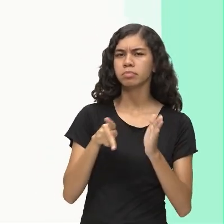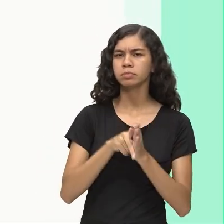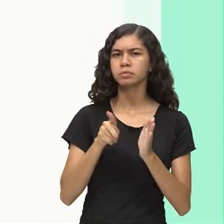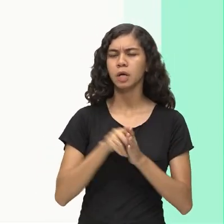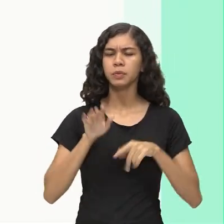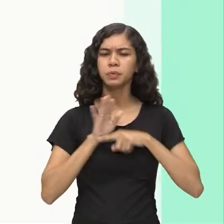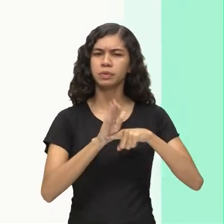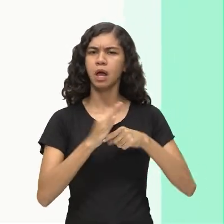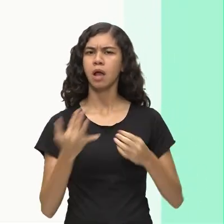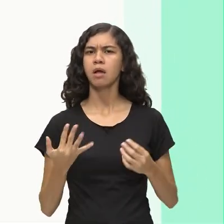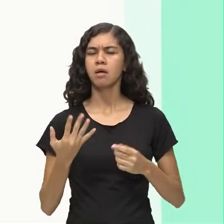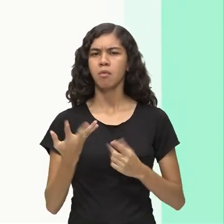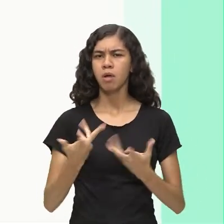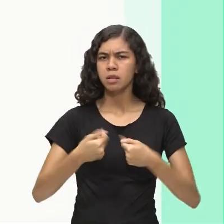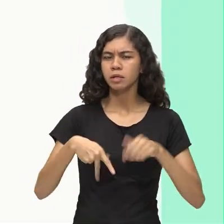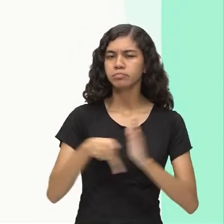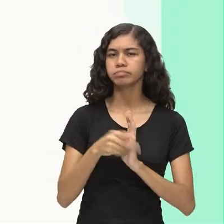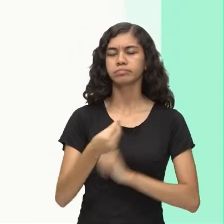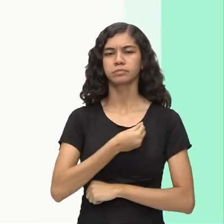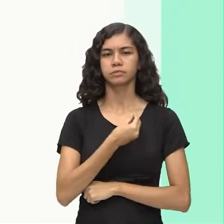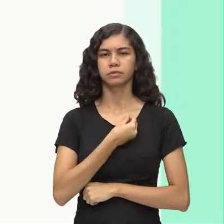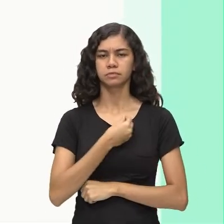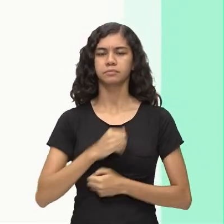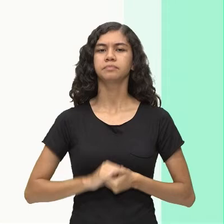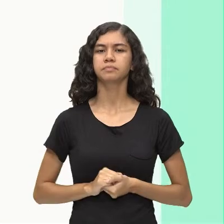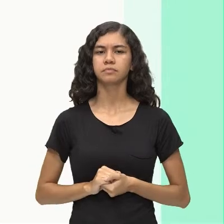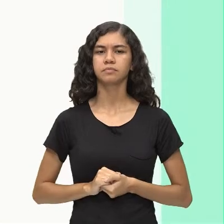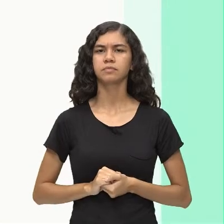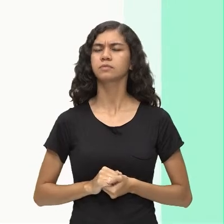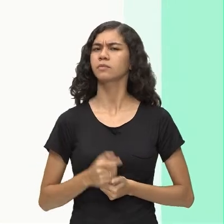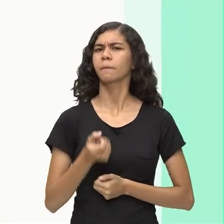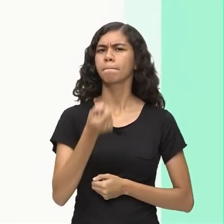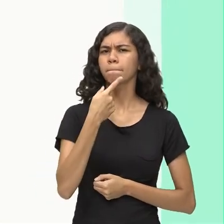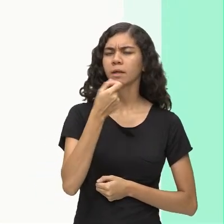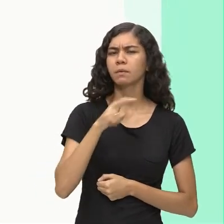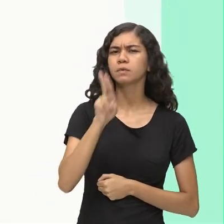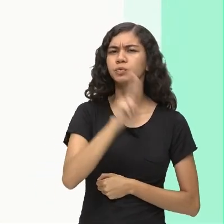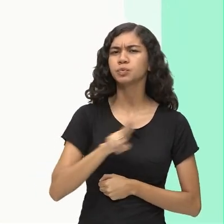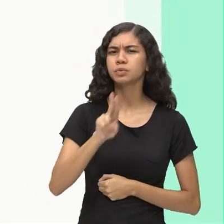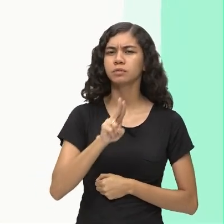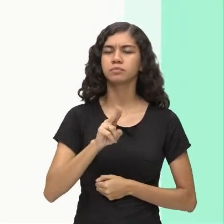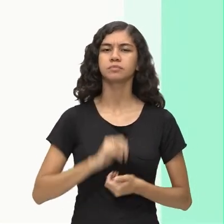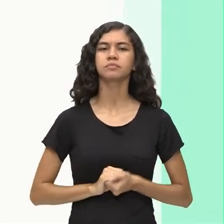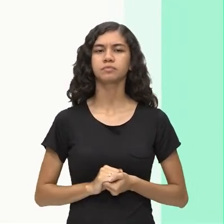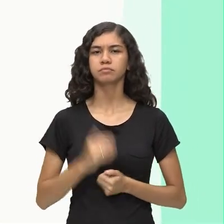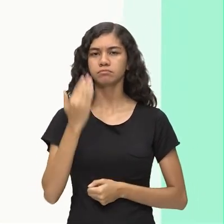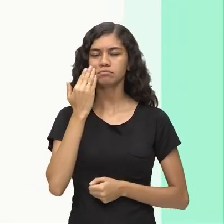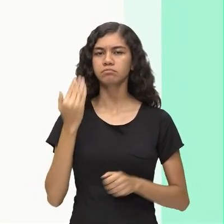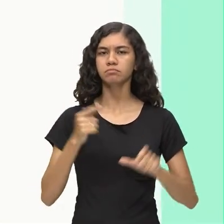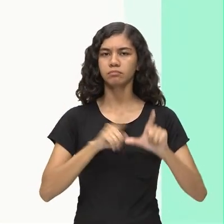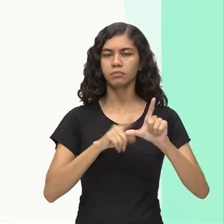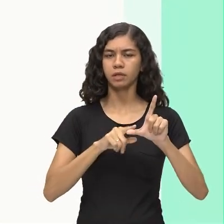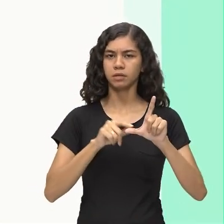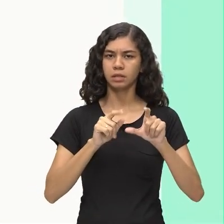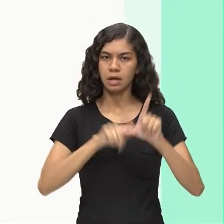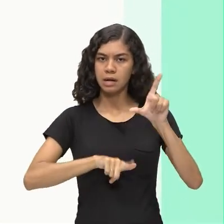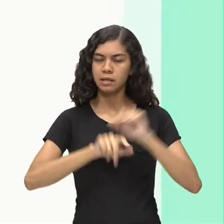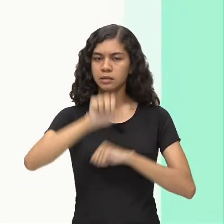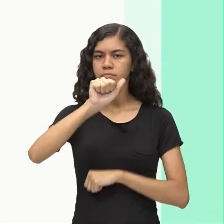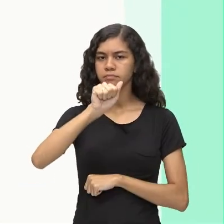Os medicamentos utilizados para o tratamento da AIDS são chamados de letra A, antihistamínicos,